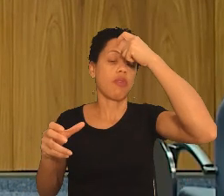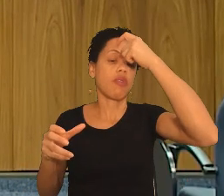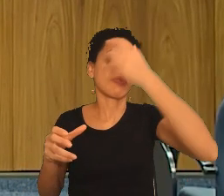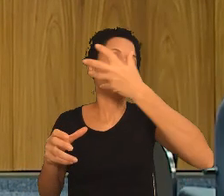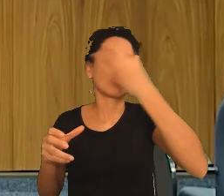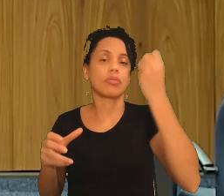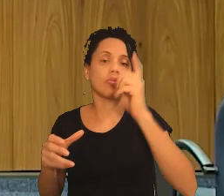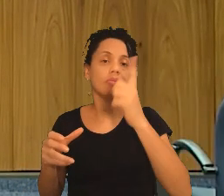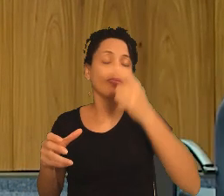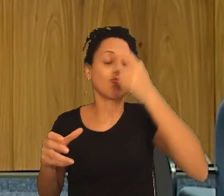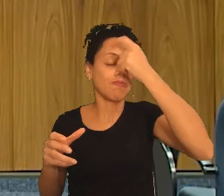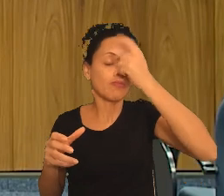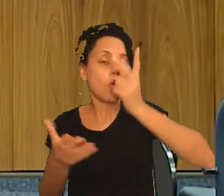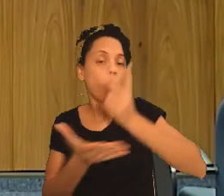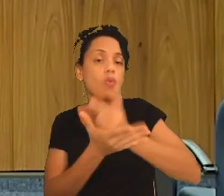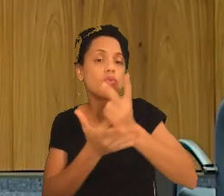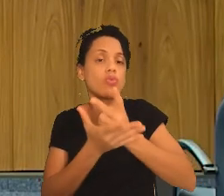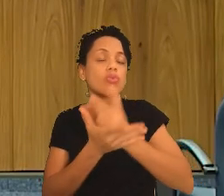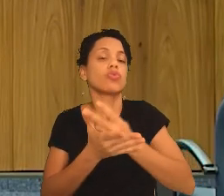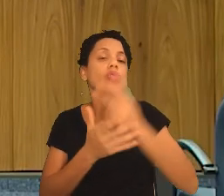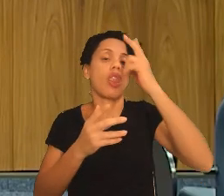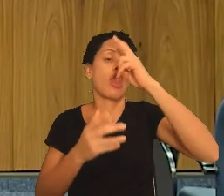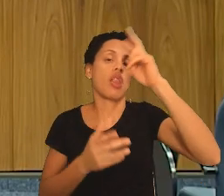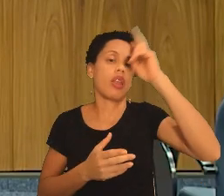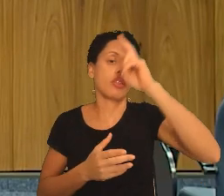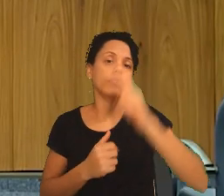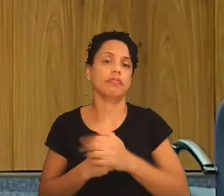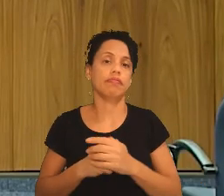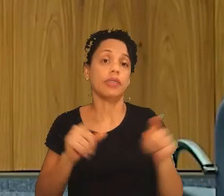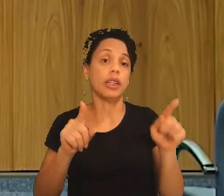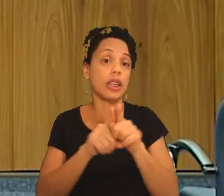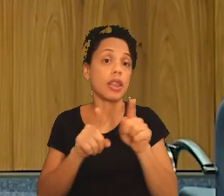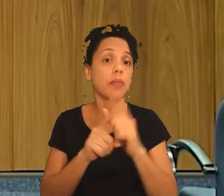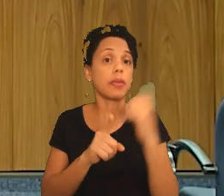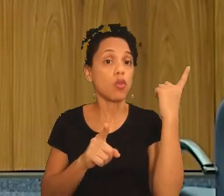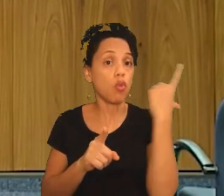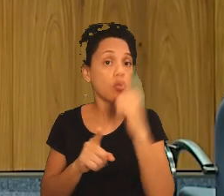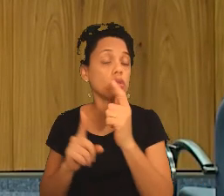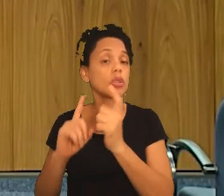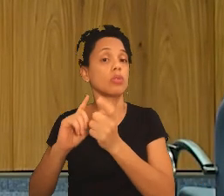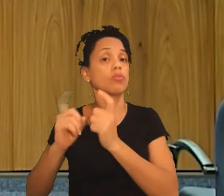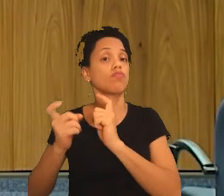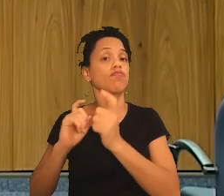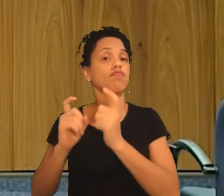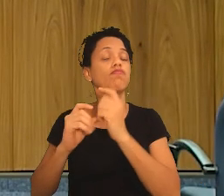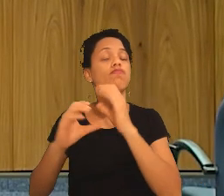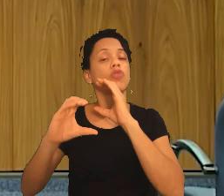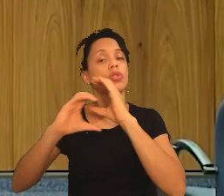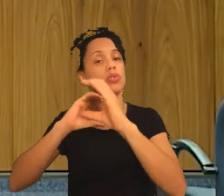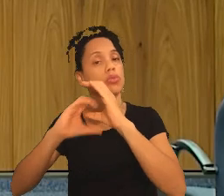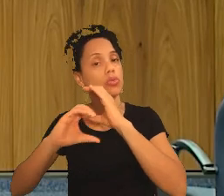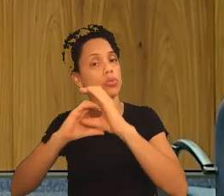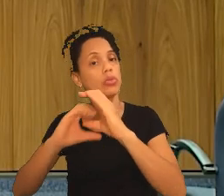tem como principal característica isso, né? Dar voz a esses grupos, levantar as suas memórias,